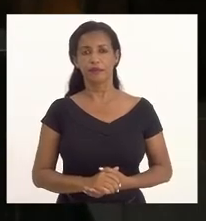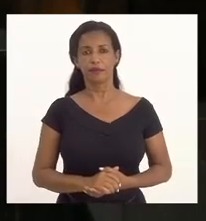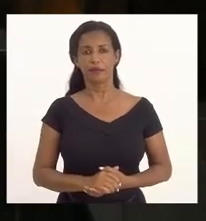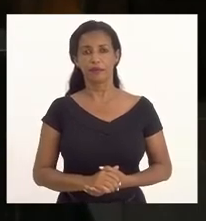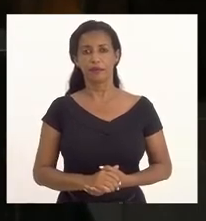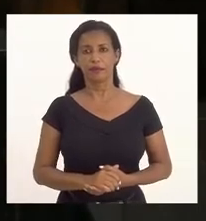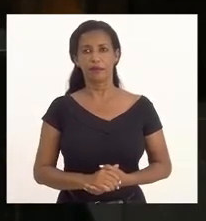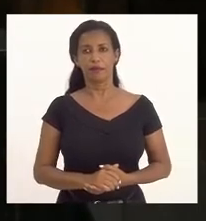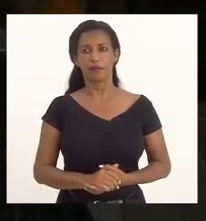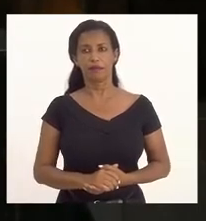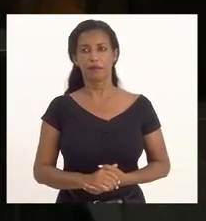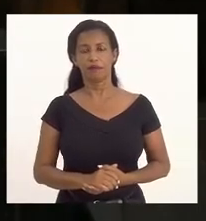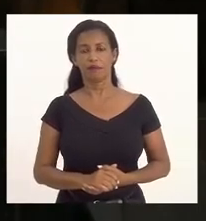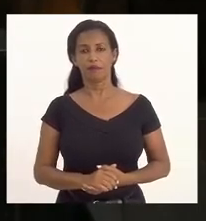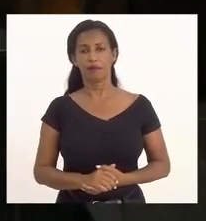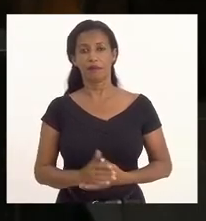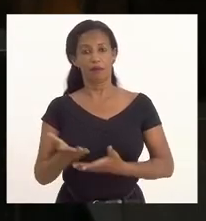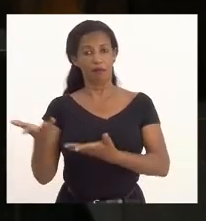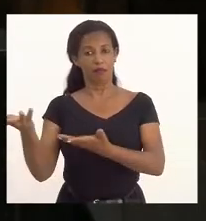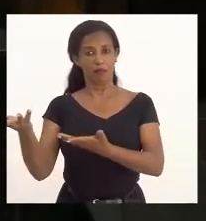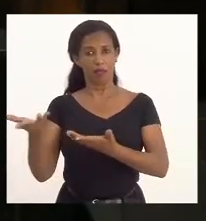recebeu na sede